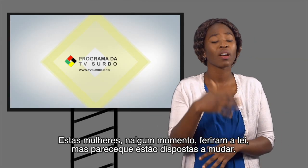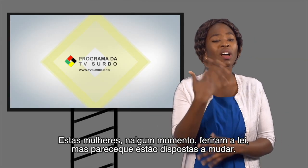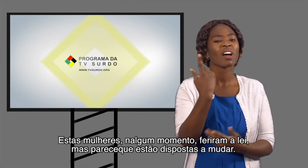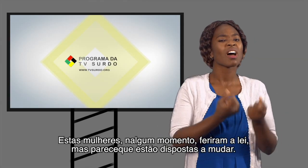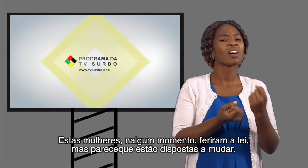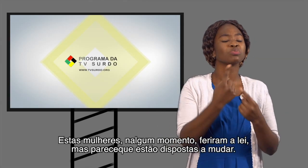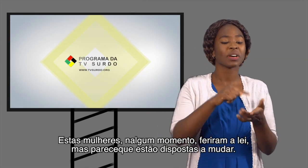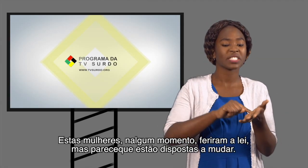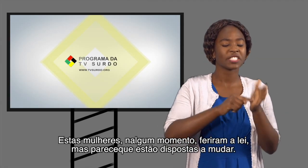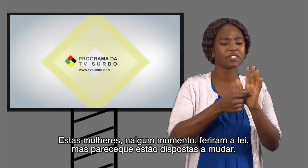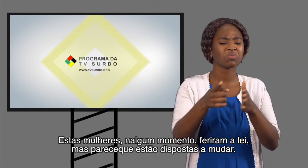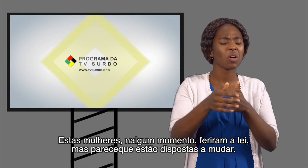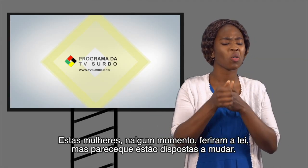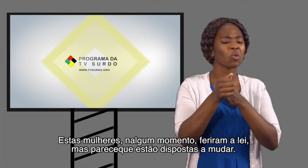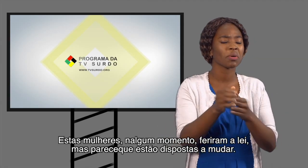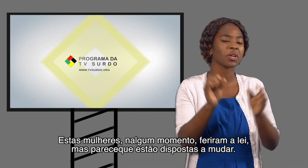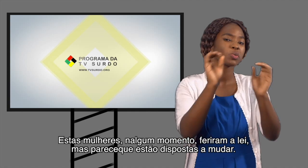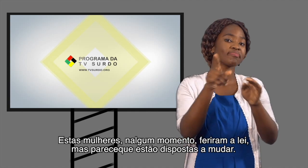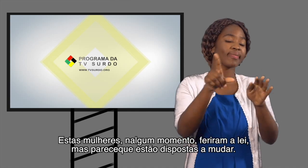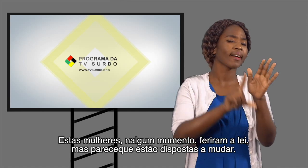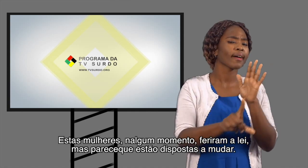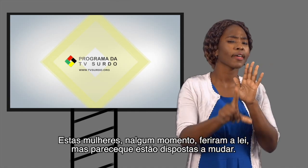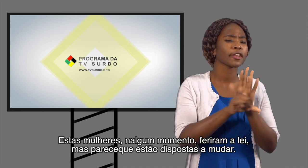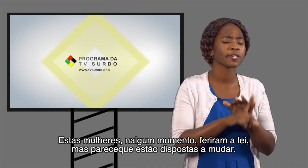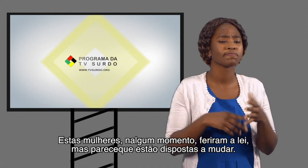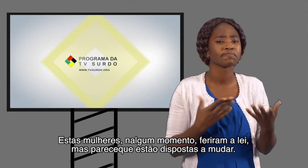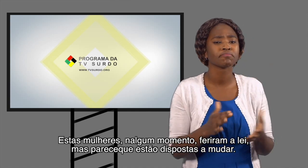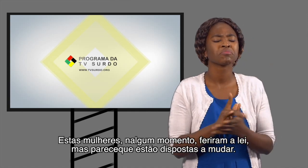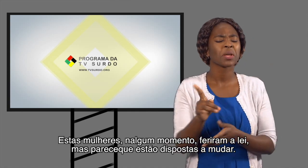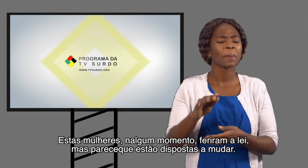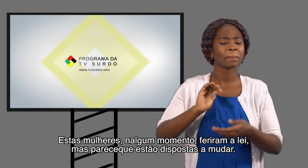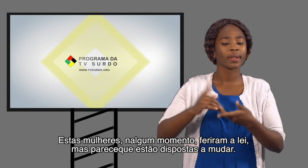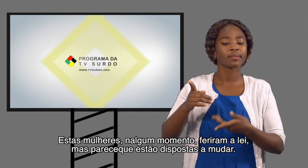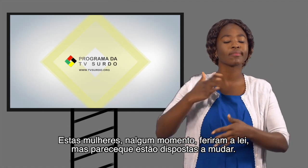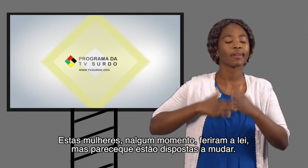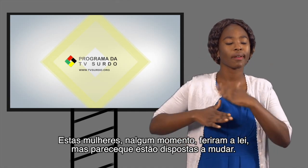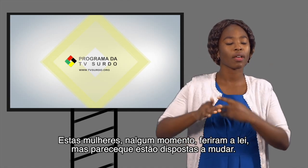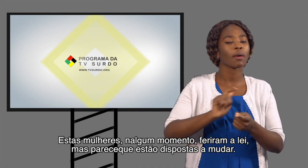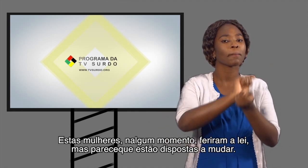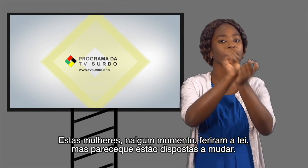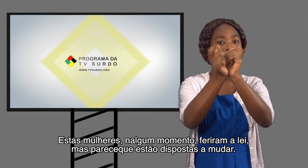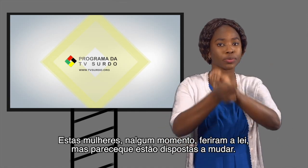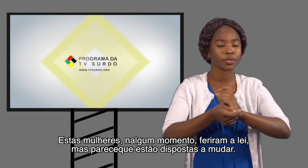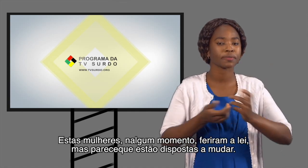Estas mulheres, em algum momento, feriram a lei, mas parece que estão dispostas a mudar.